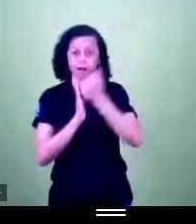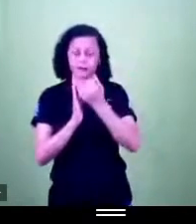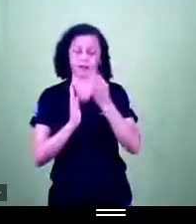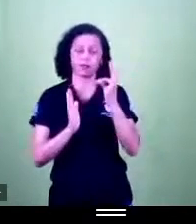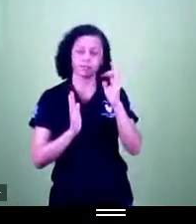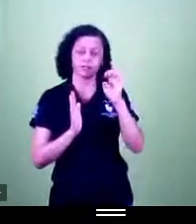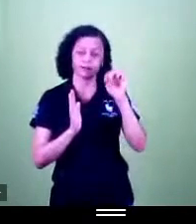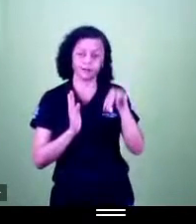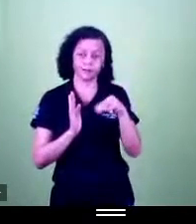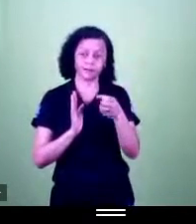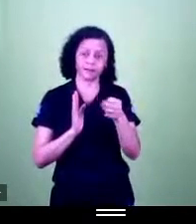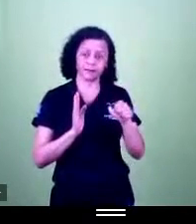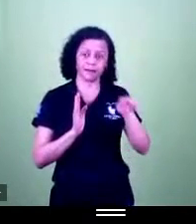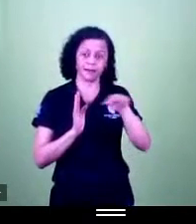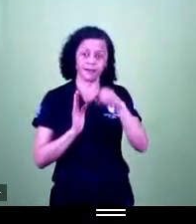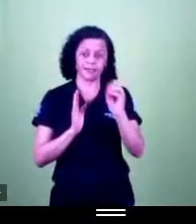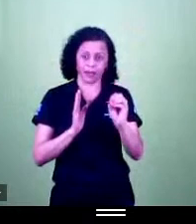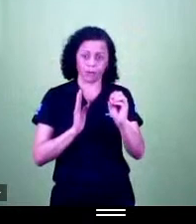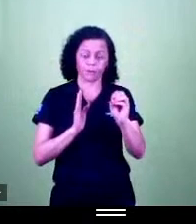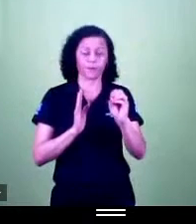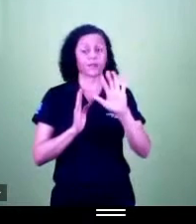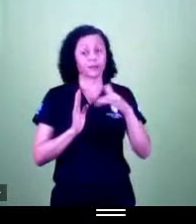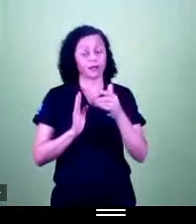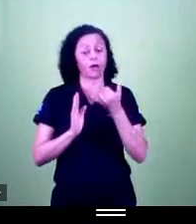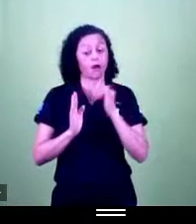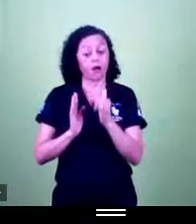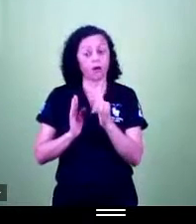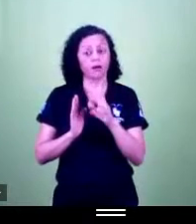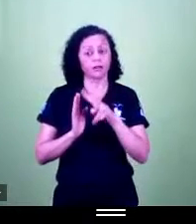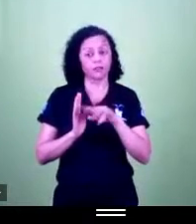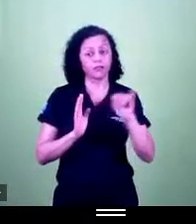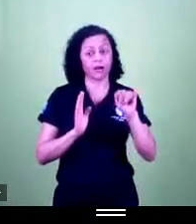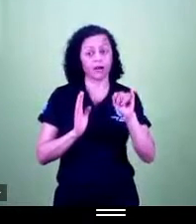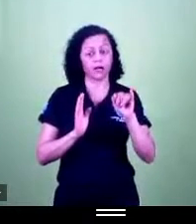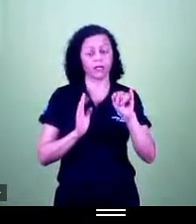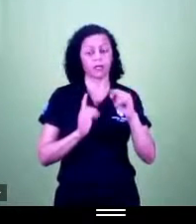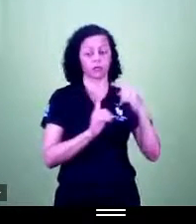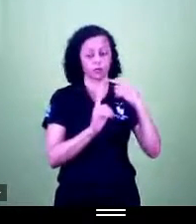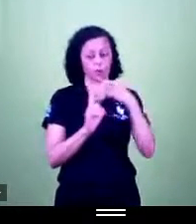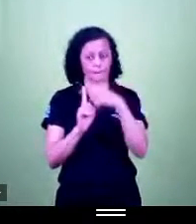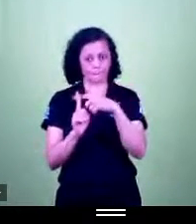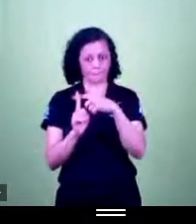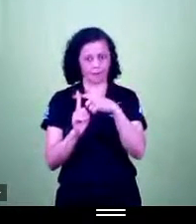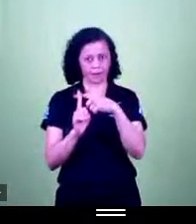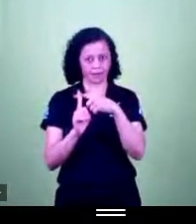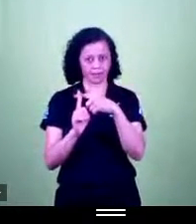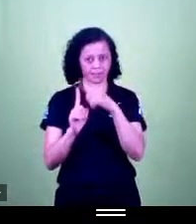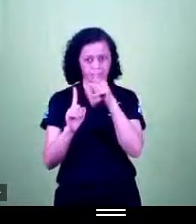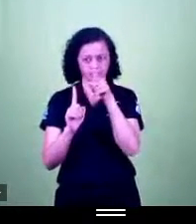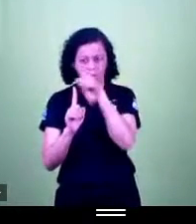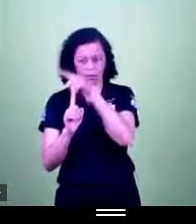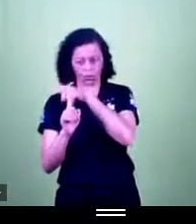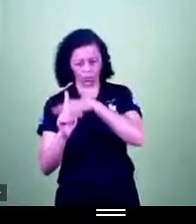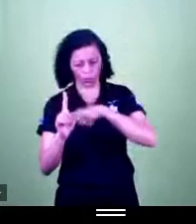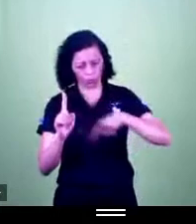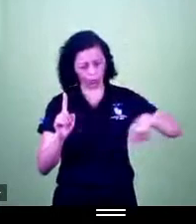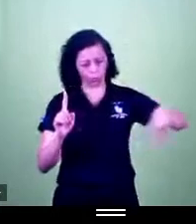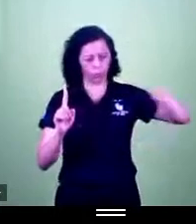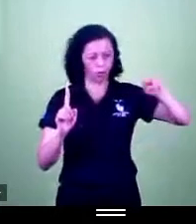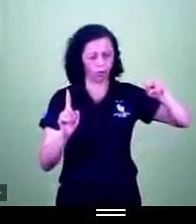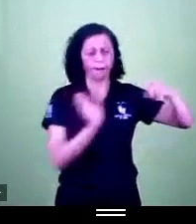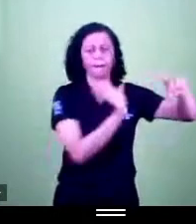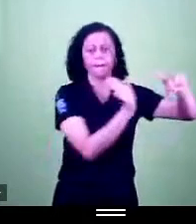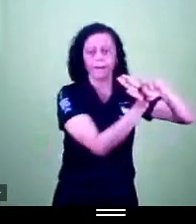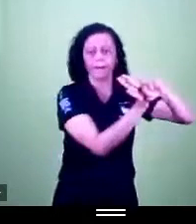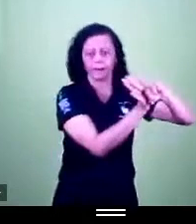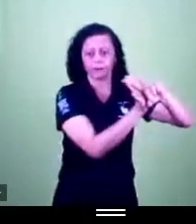mais, sentido convencional da corrente, do mais, vai circular lá no meu circuito e volta aqui para o menos. Né? Então a gente fala que a